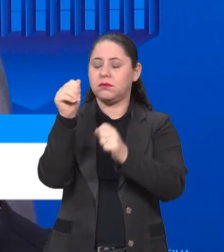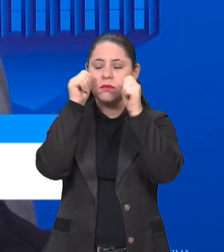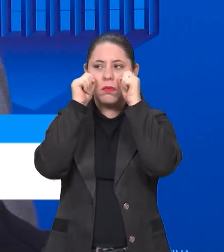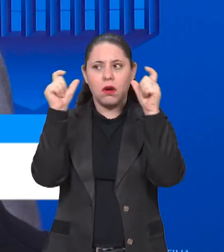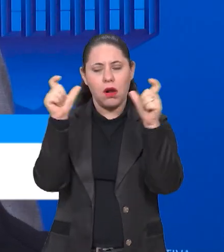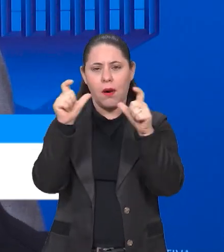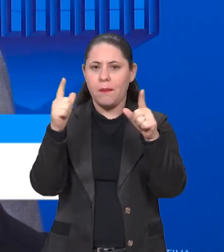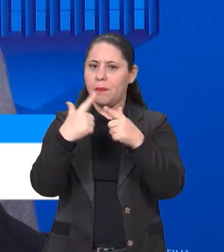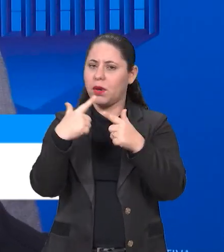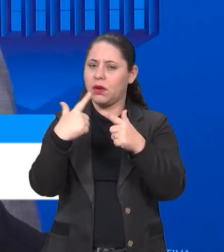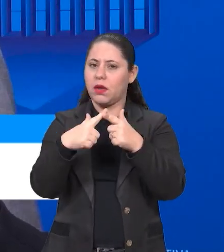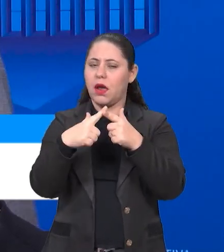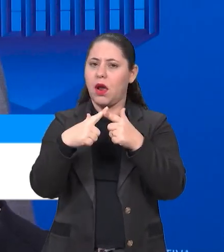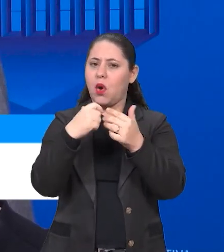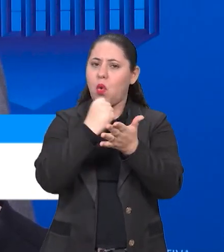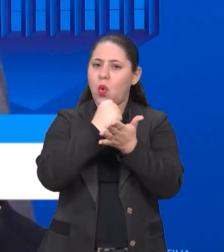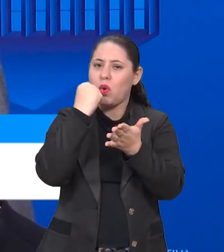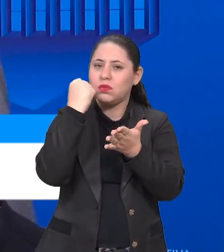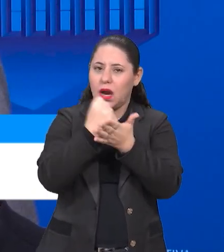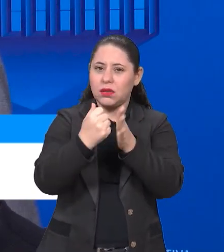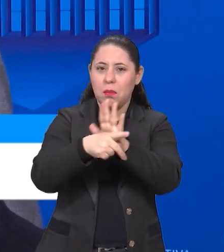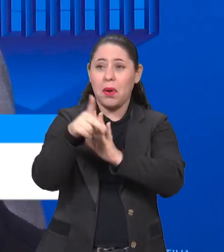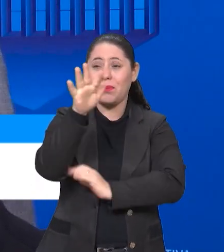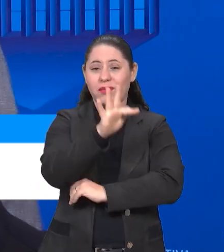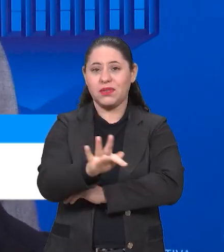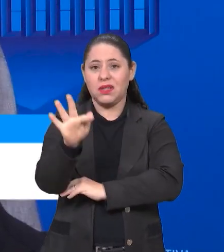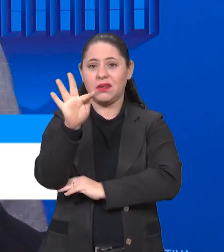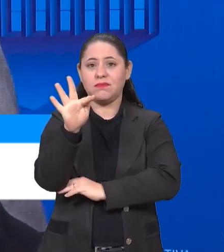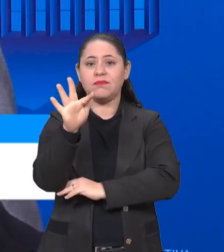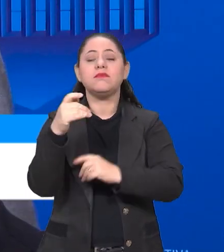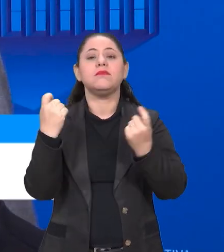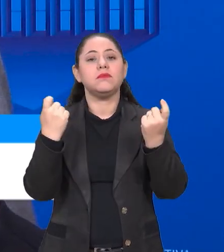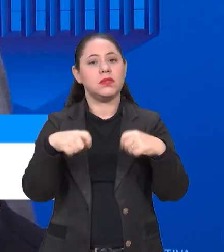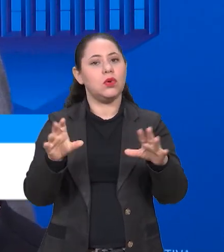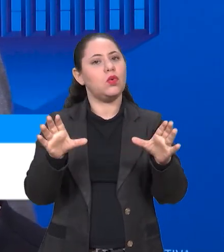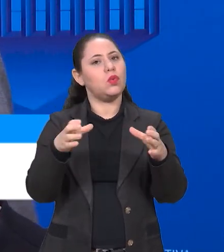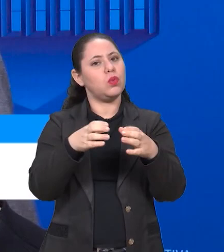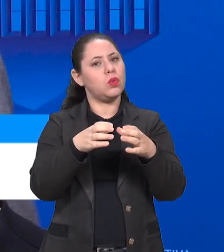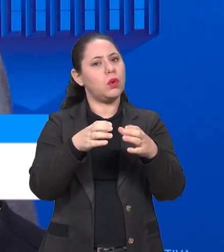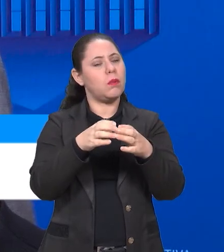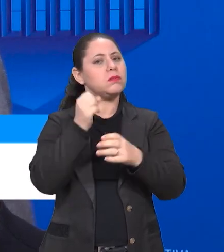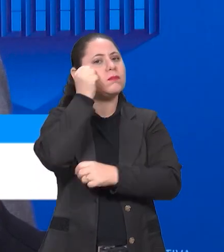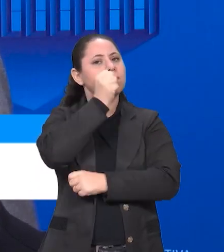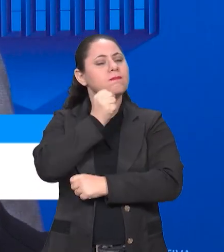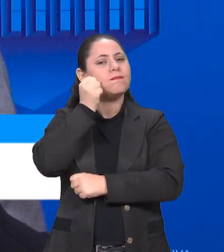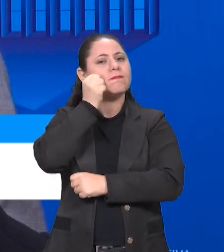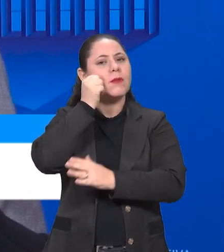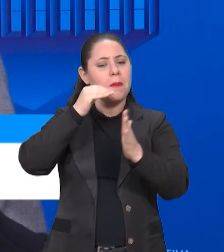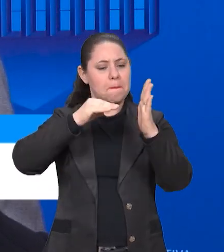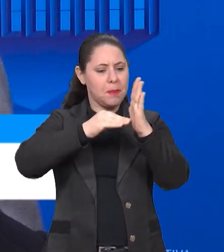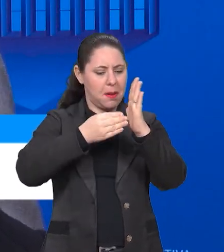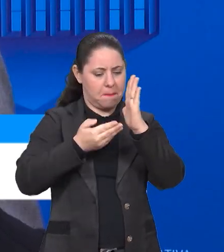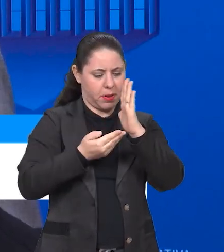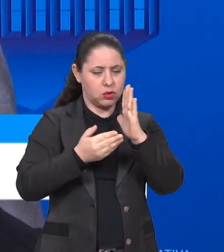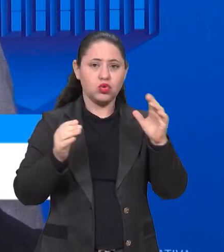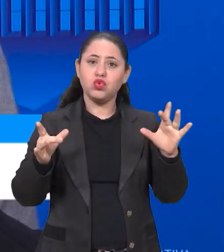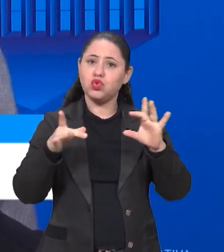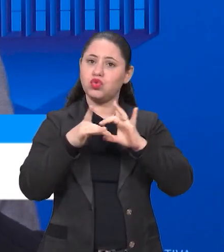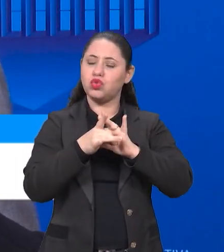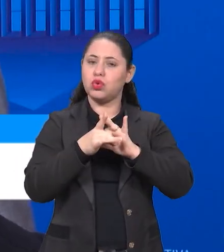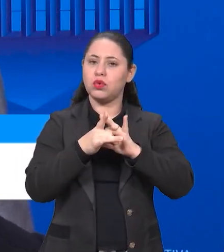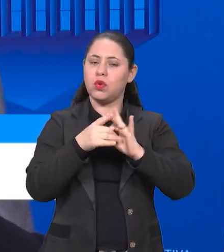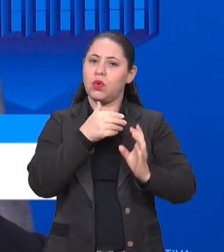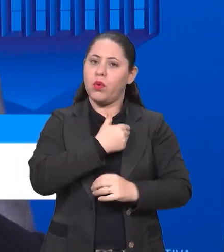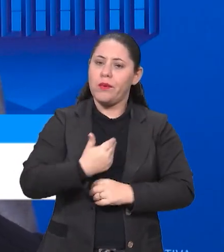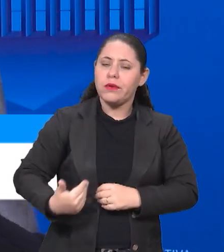tem que estar atenta porque é uma concessão federal e nós precisamos, obviamente, que a bancada, o Senado